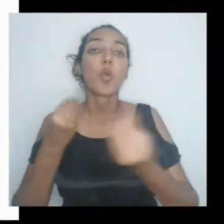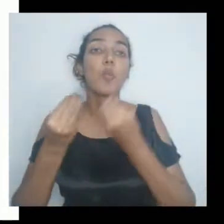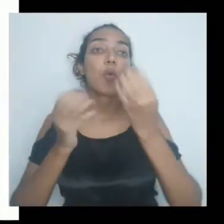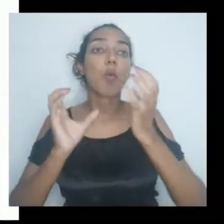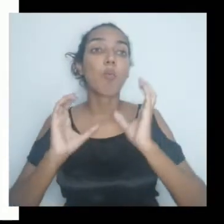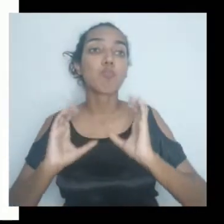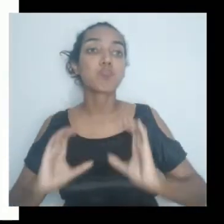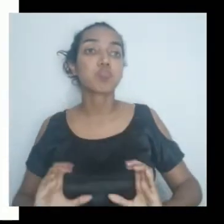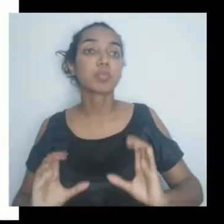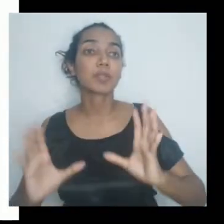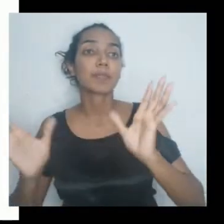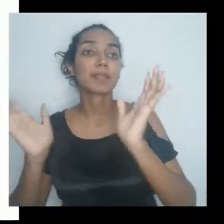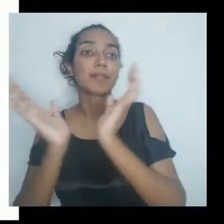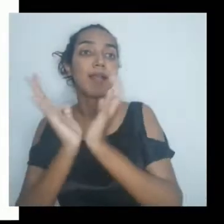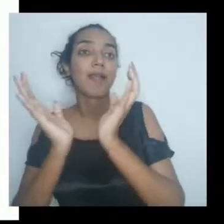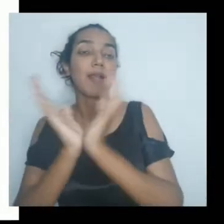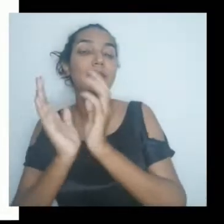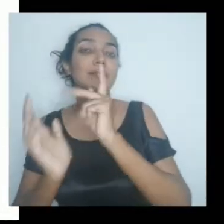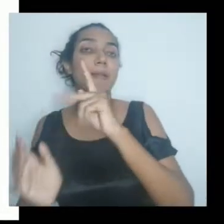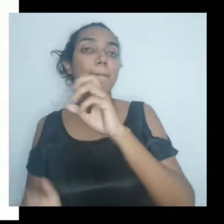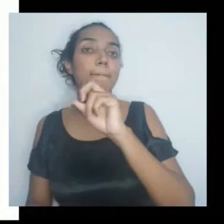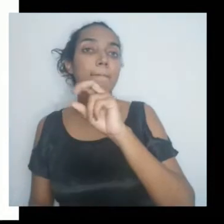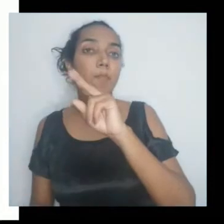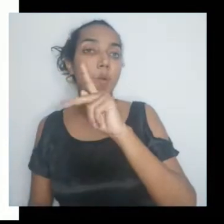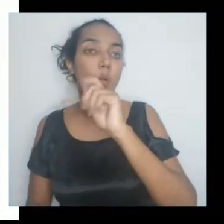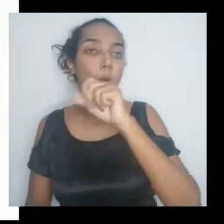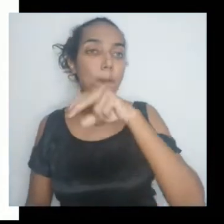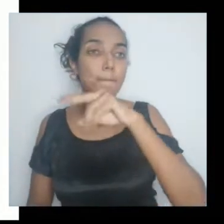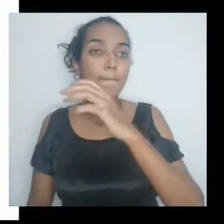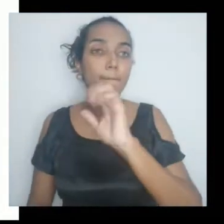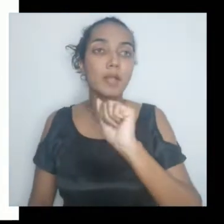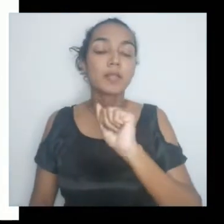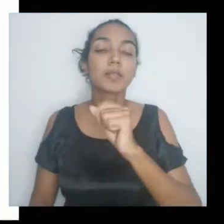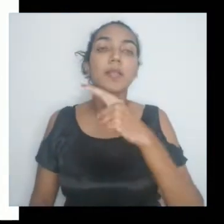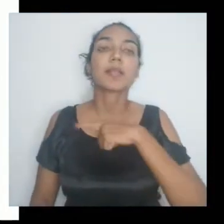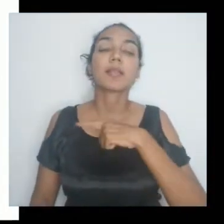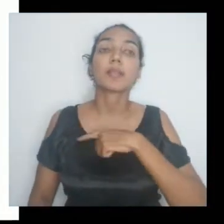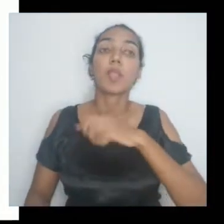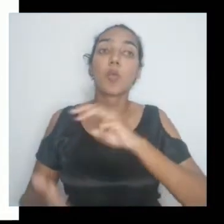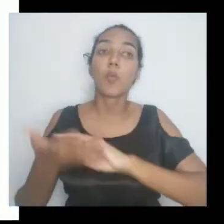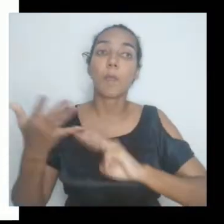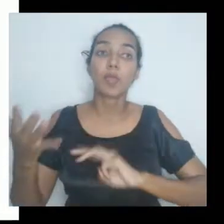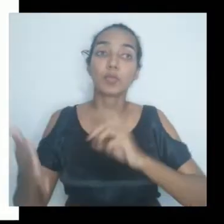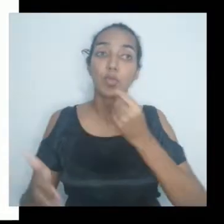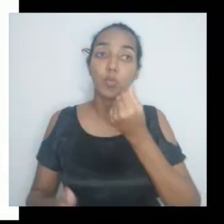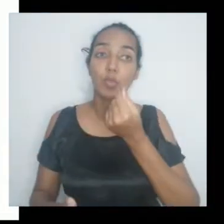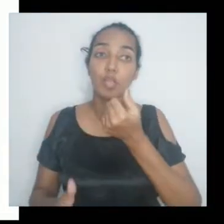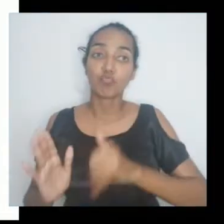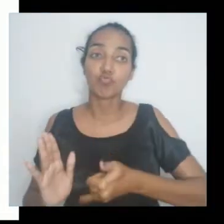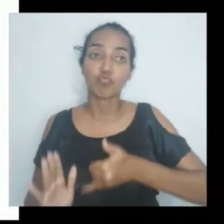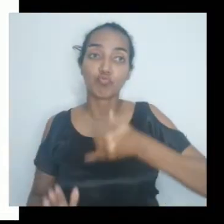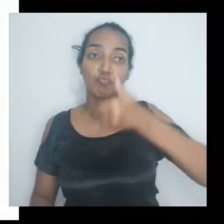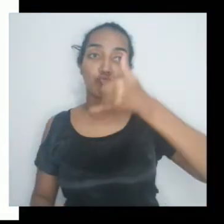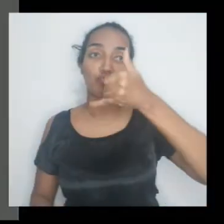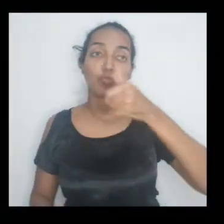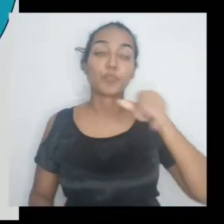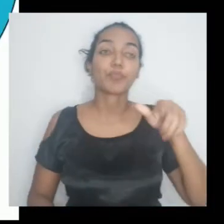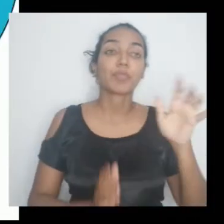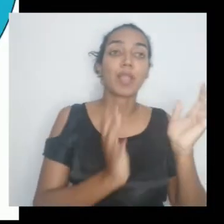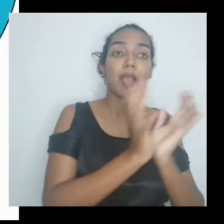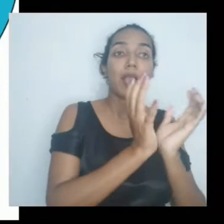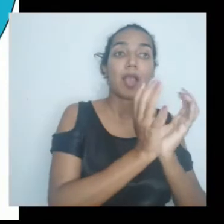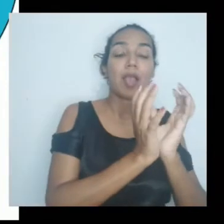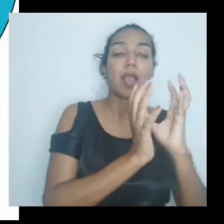poupança, como eu tinha falado, ele tem um método a mais chamado de render juros. O comportamento da classe conta especial, ele tem